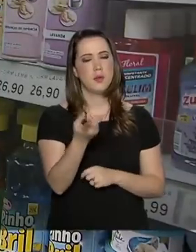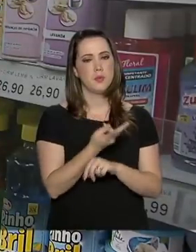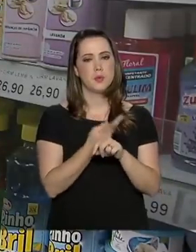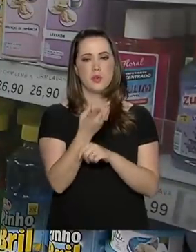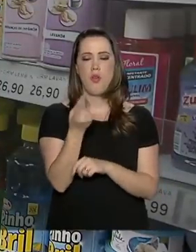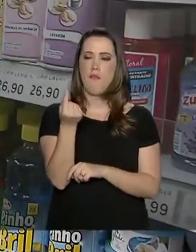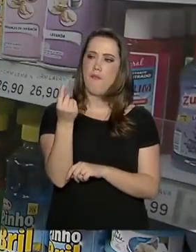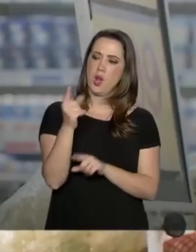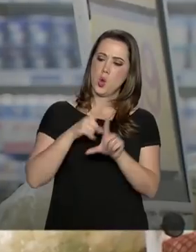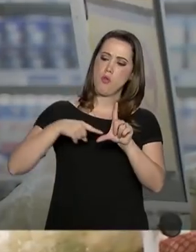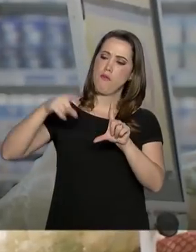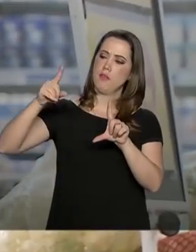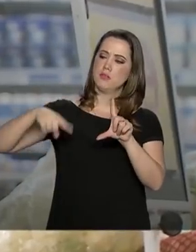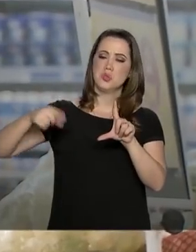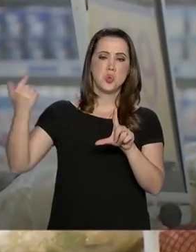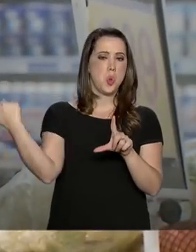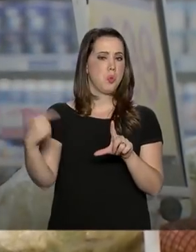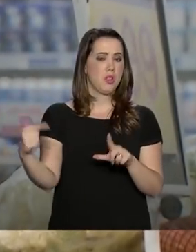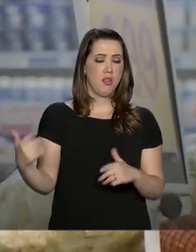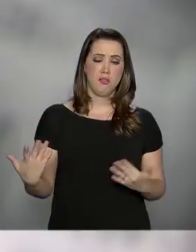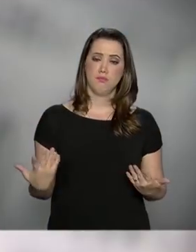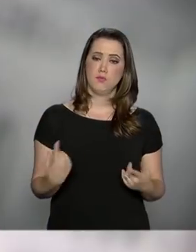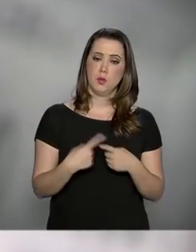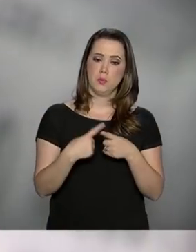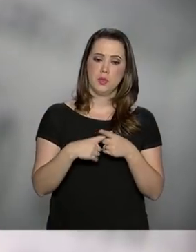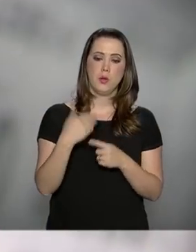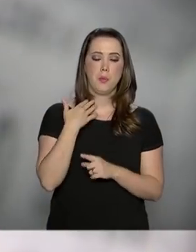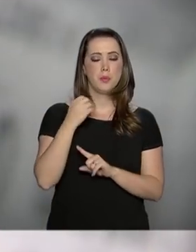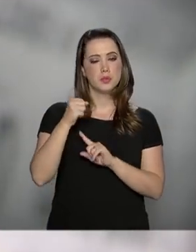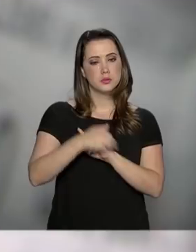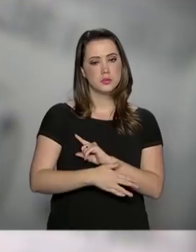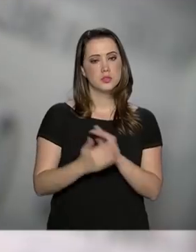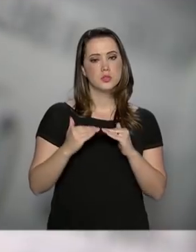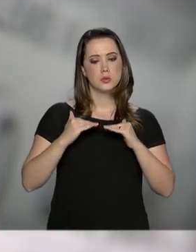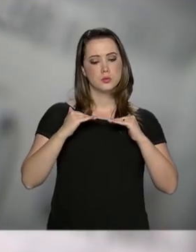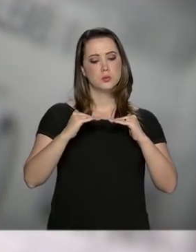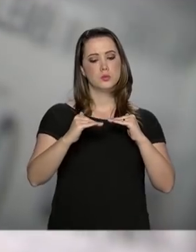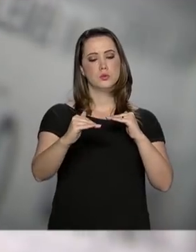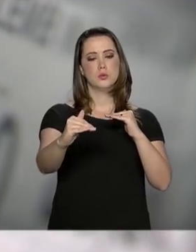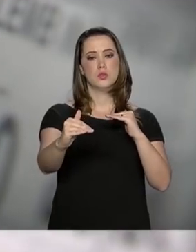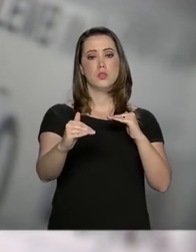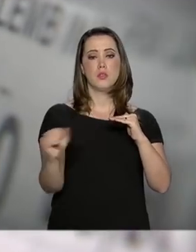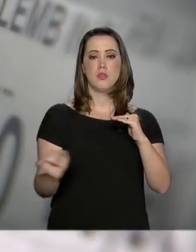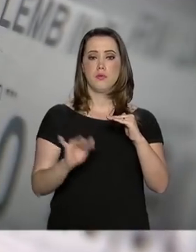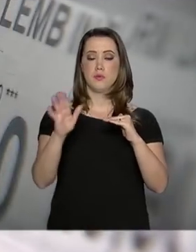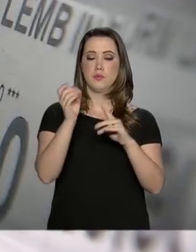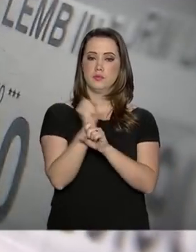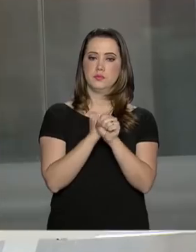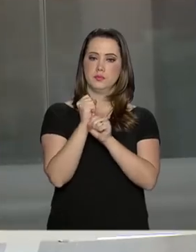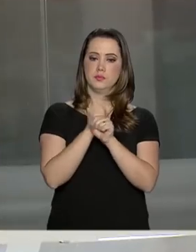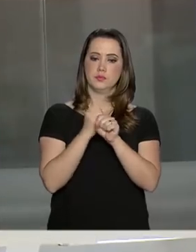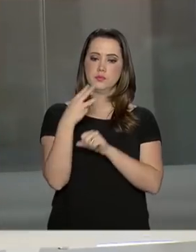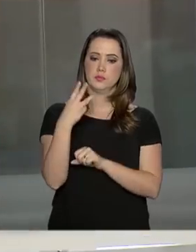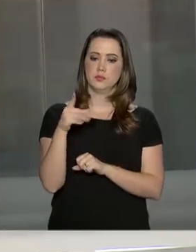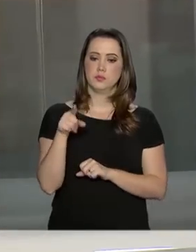com grandes variações nos preços. Isso porque o Banco Central manteve a estimativa de inflação para este ano